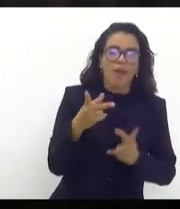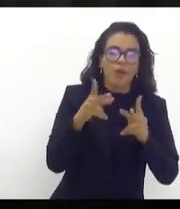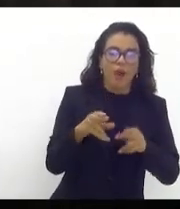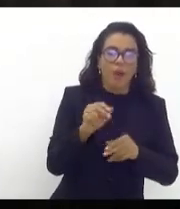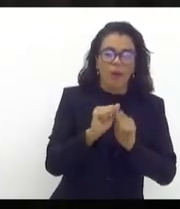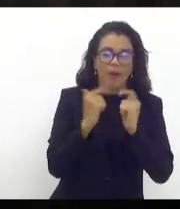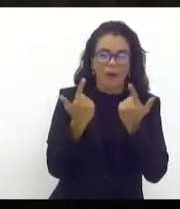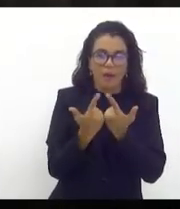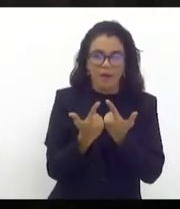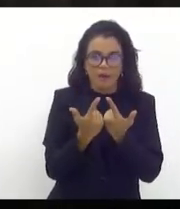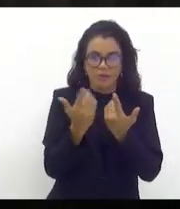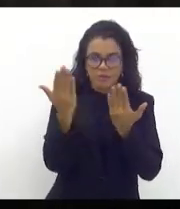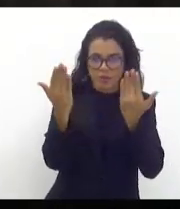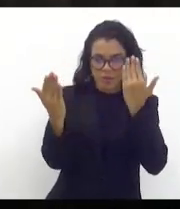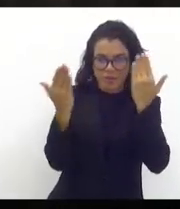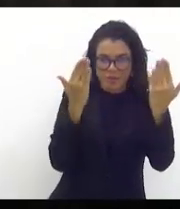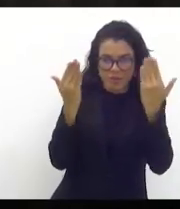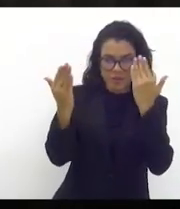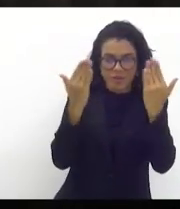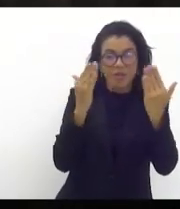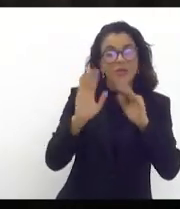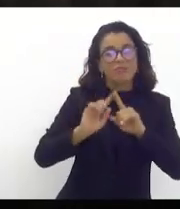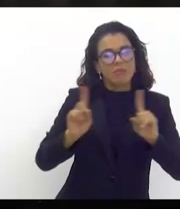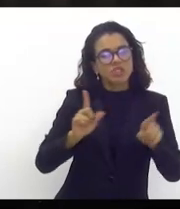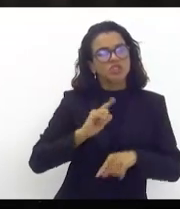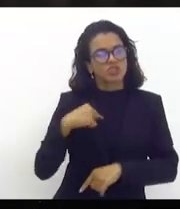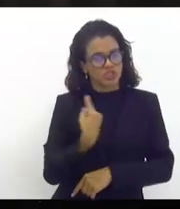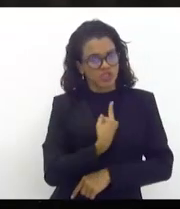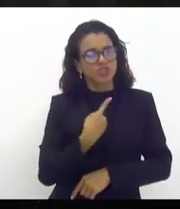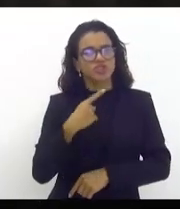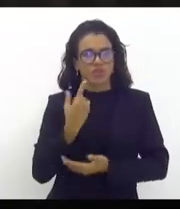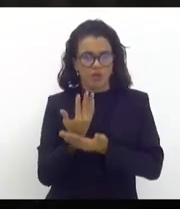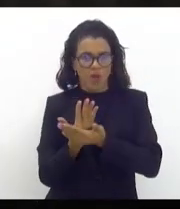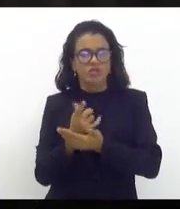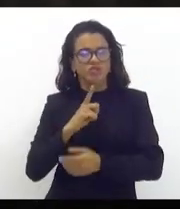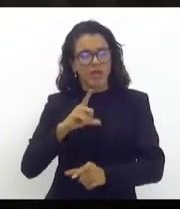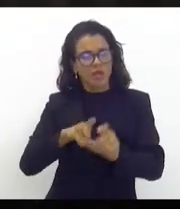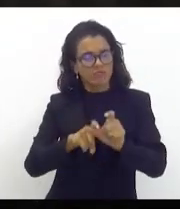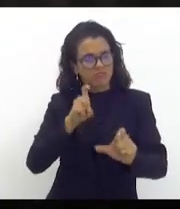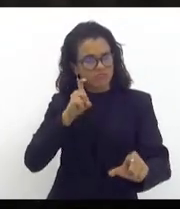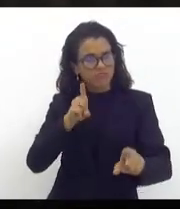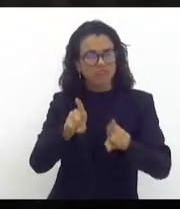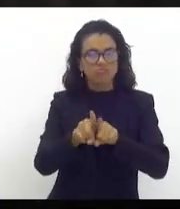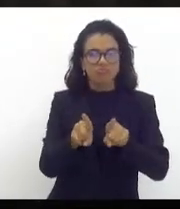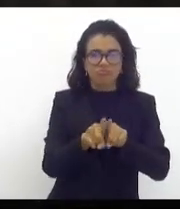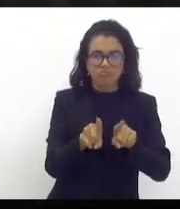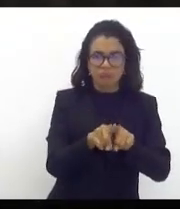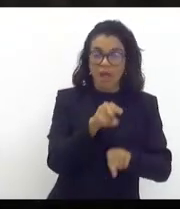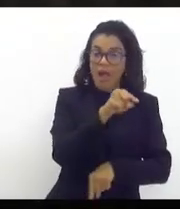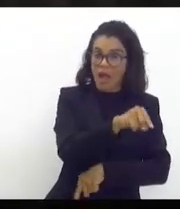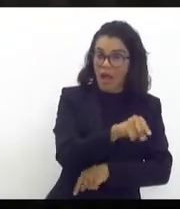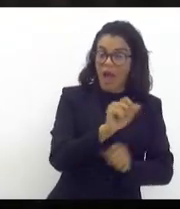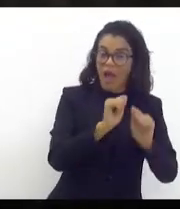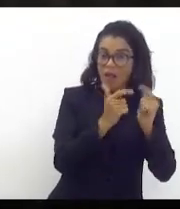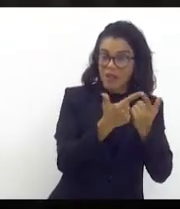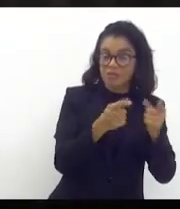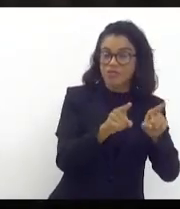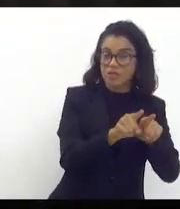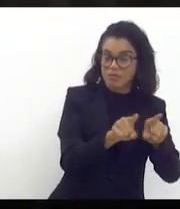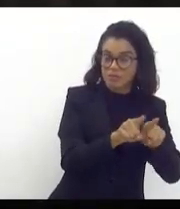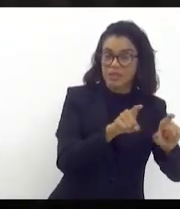Alerj, mas para que a gente entenda que a gente tem a nossa autonomia enquanto poder legislativo, a universidade também tem a